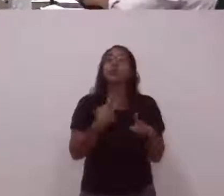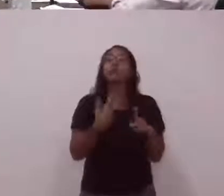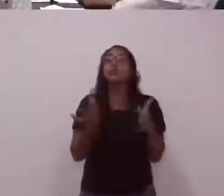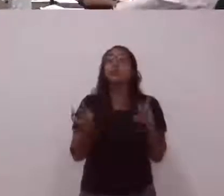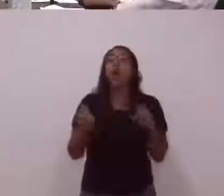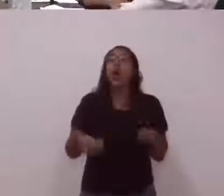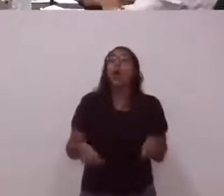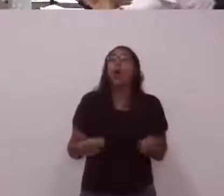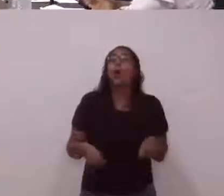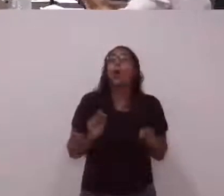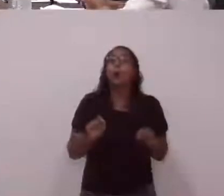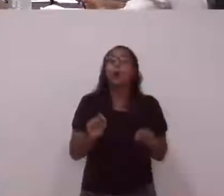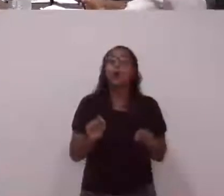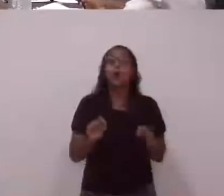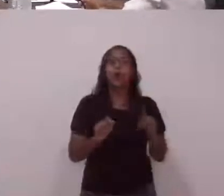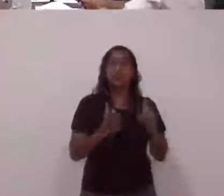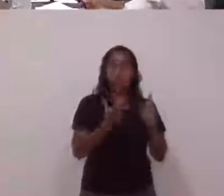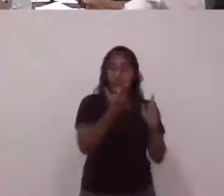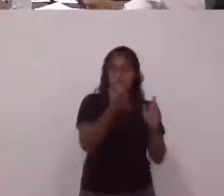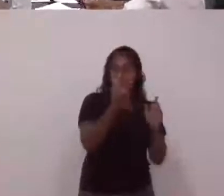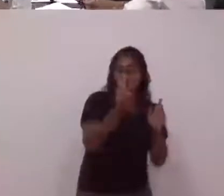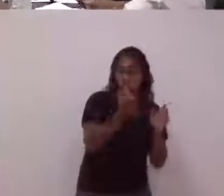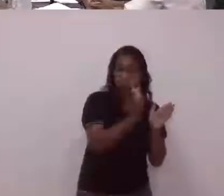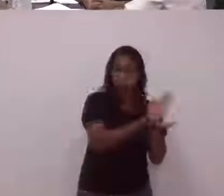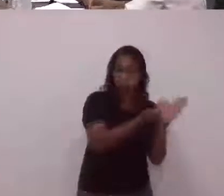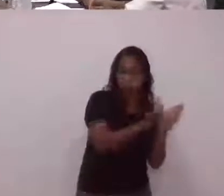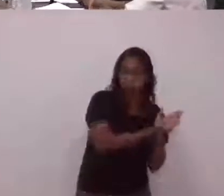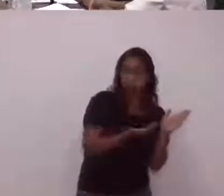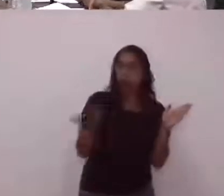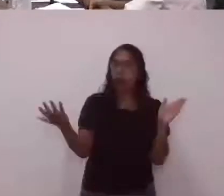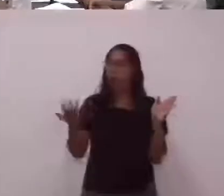é solidária. Código Civil, artigo 942.